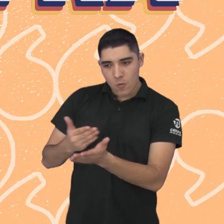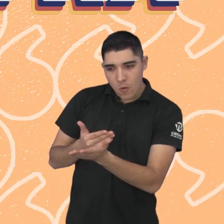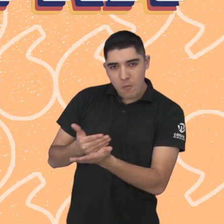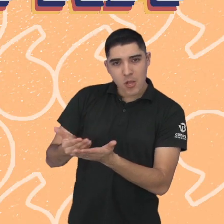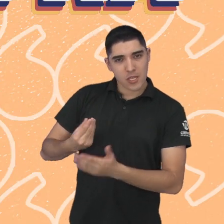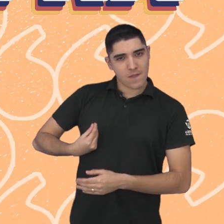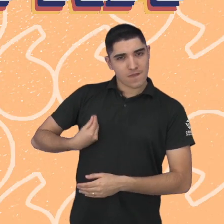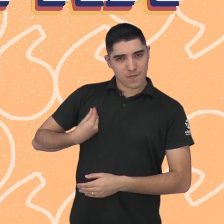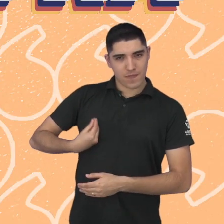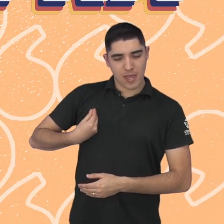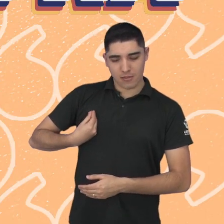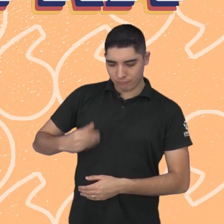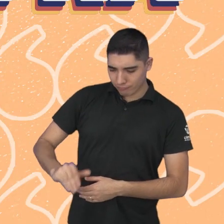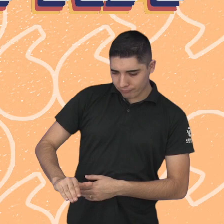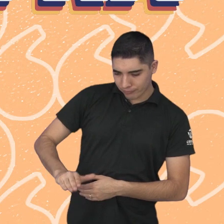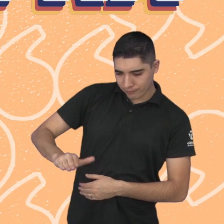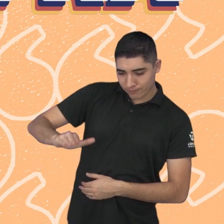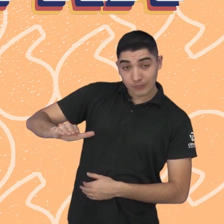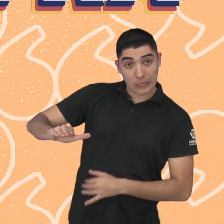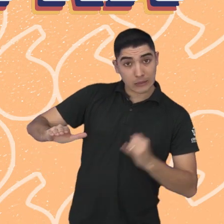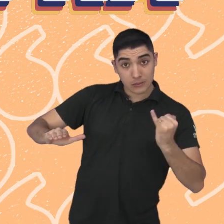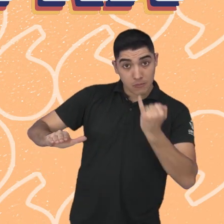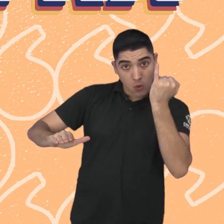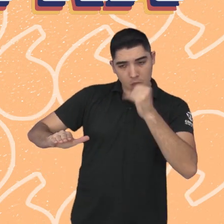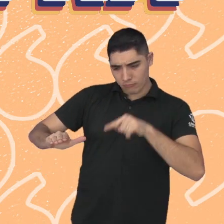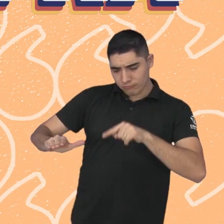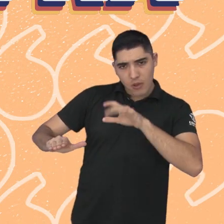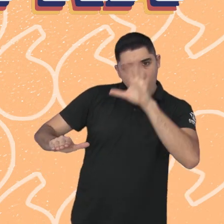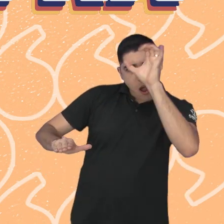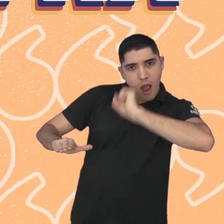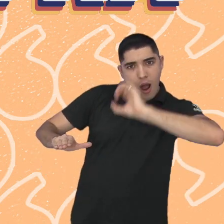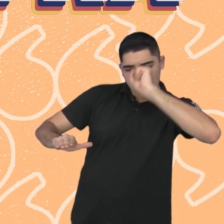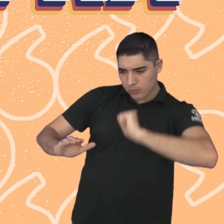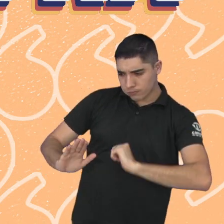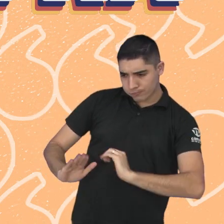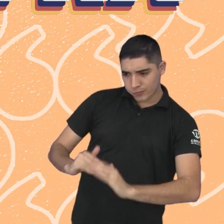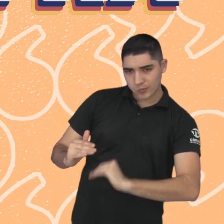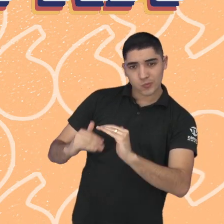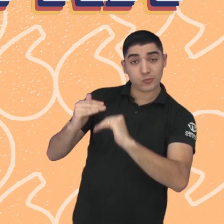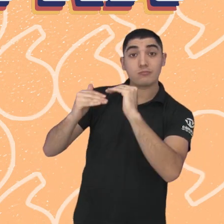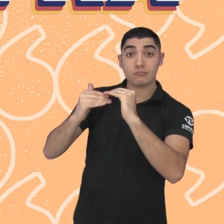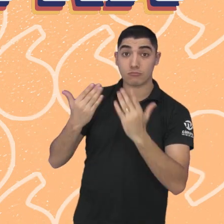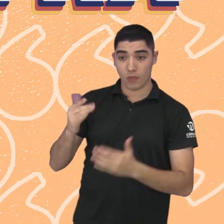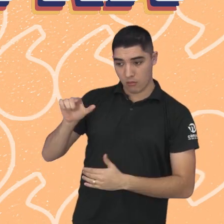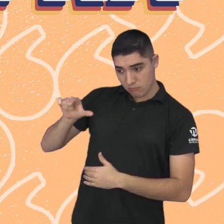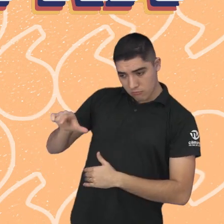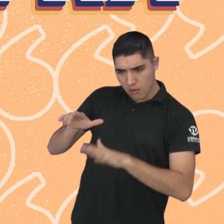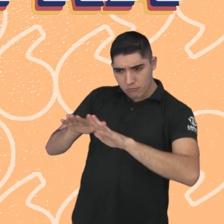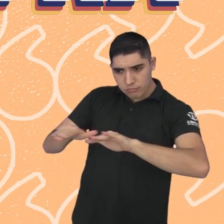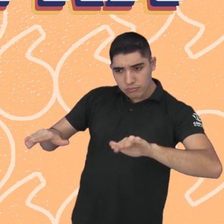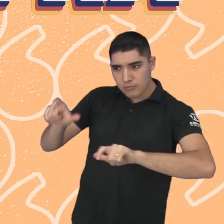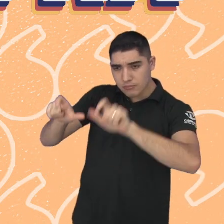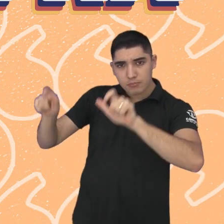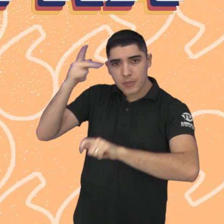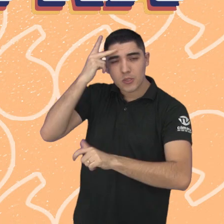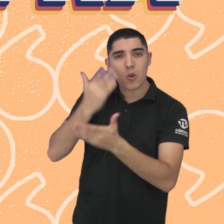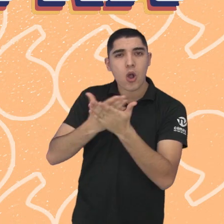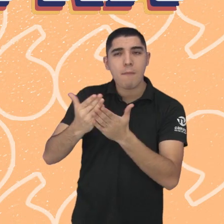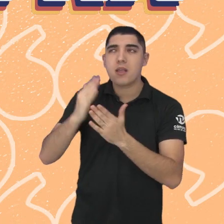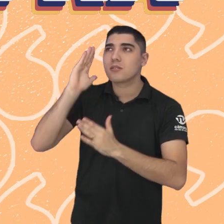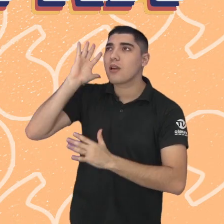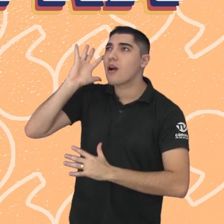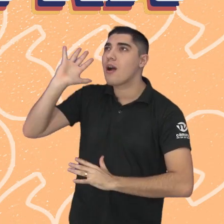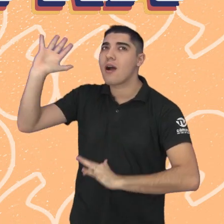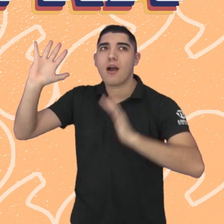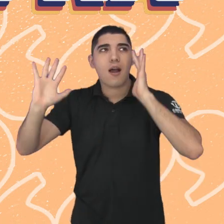primeiros anos de vida são de fundamental importância para a formação do ser humano. É quando o indivíduo é cercado pelo imaginário